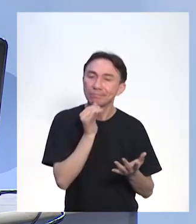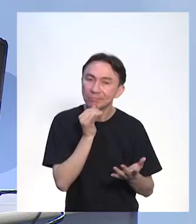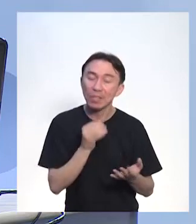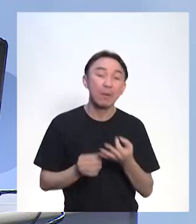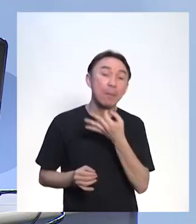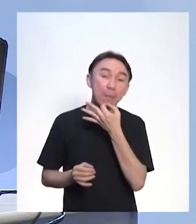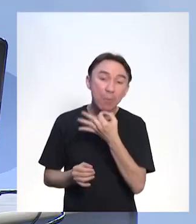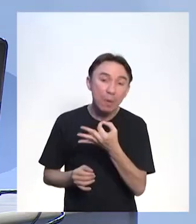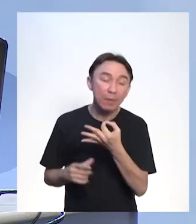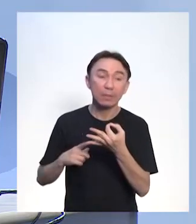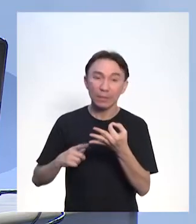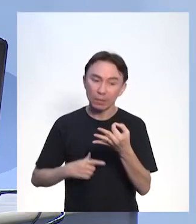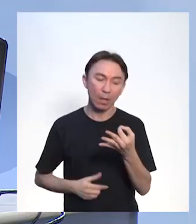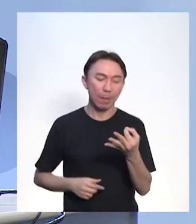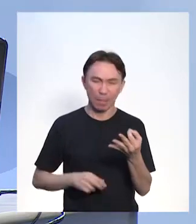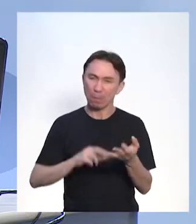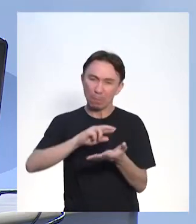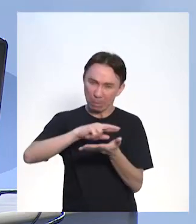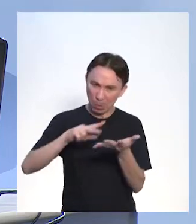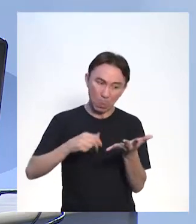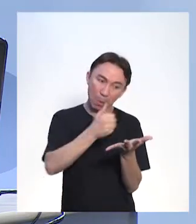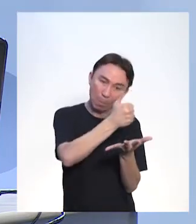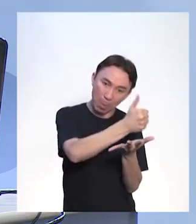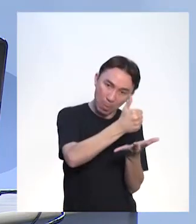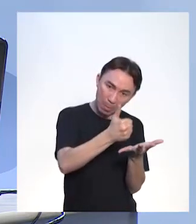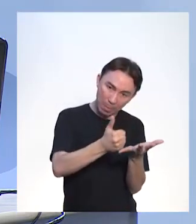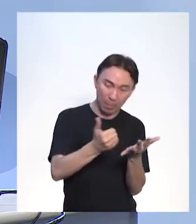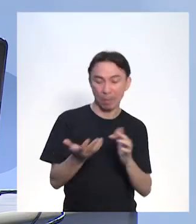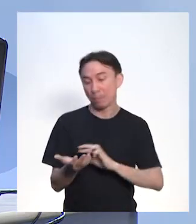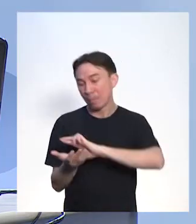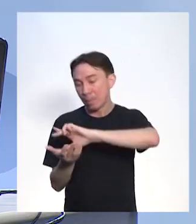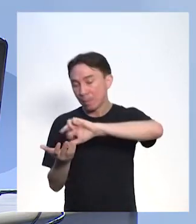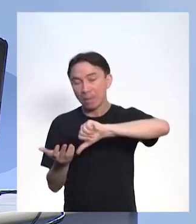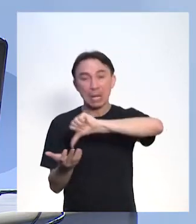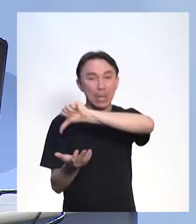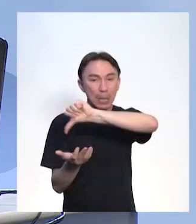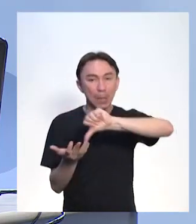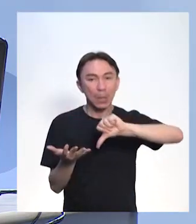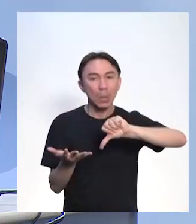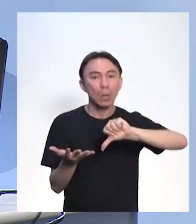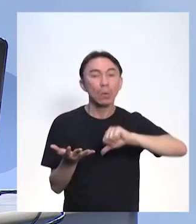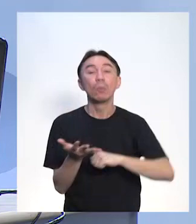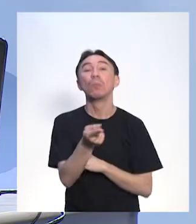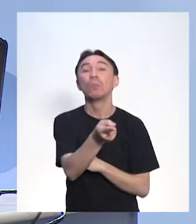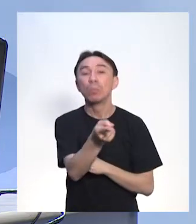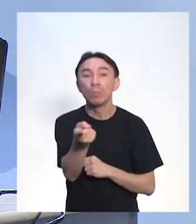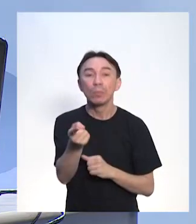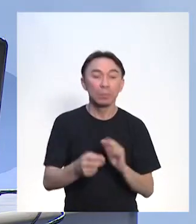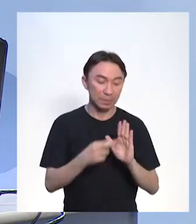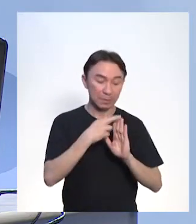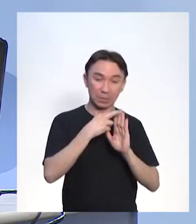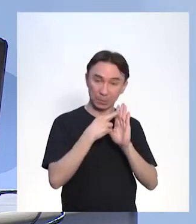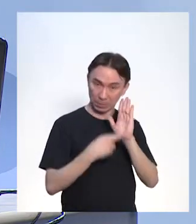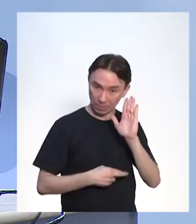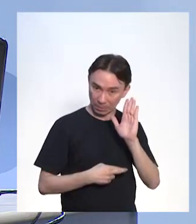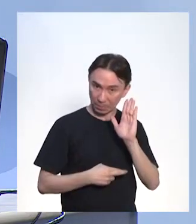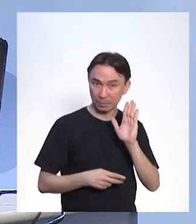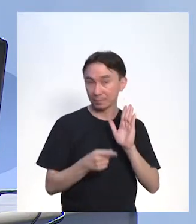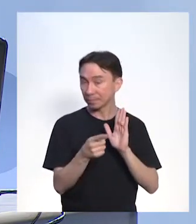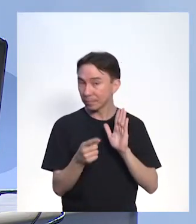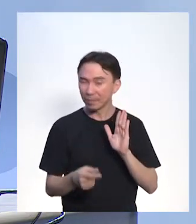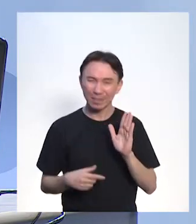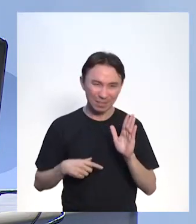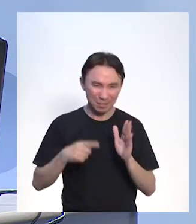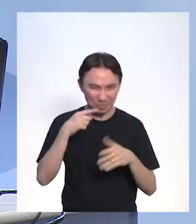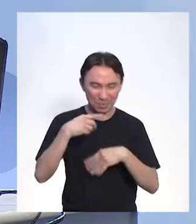pontos negativos e os pontos negativos de algo. Então, quando você escrever sua redação. E aí, quando vocês forem tirar um certificado, por exemplo, tem uma estrutura que eles